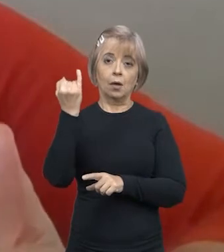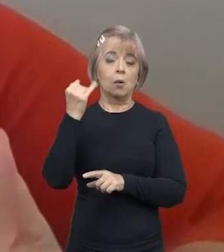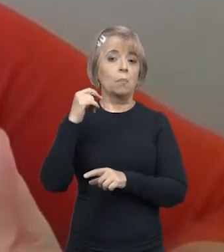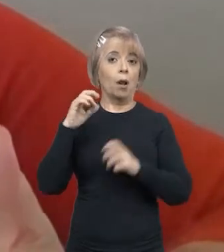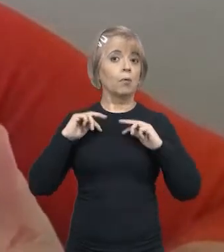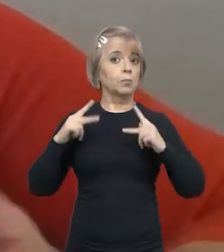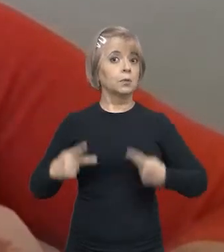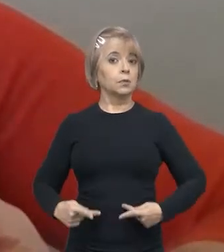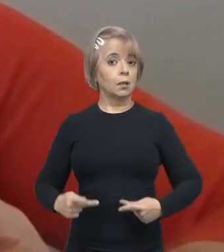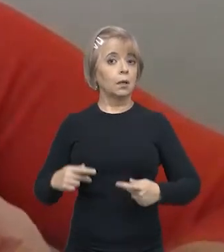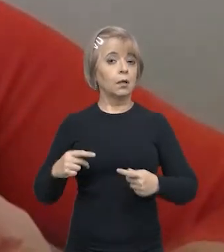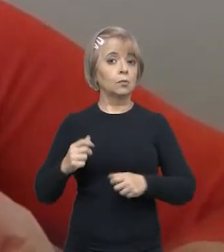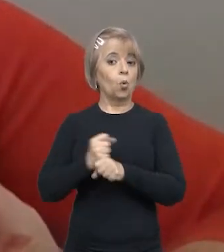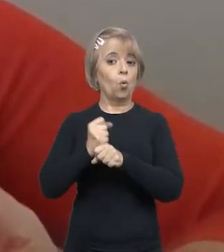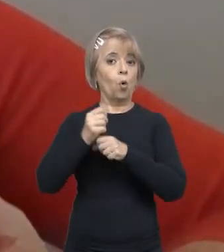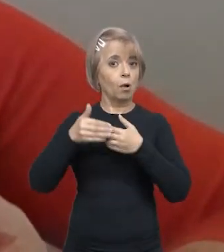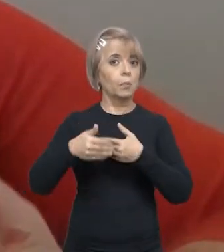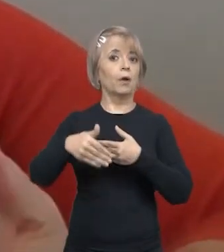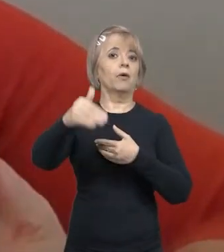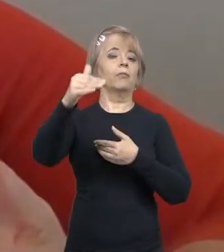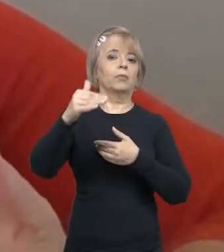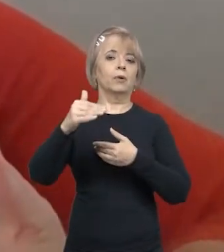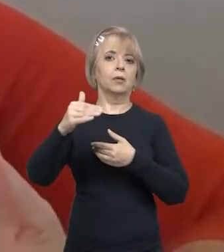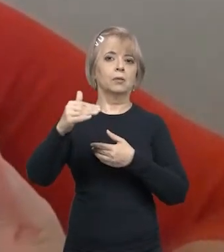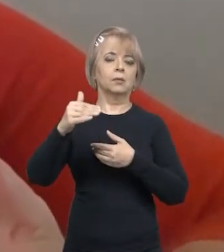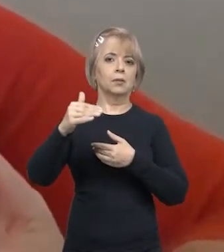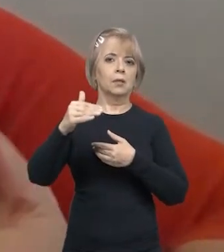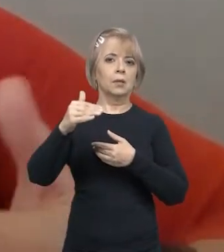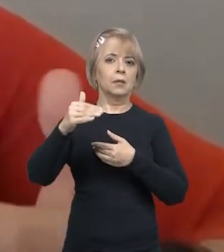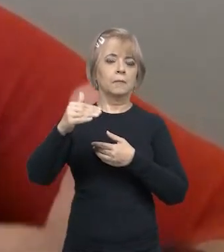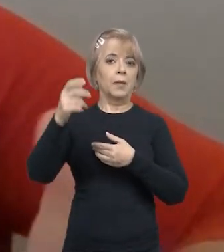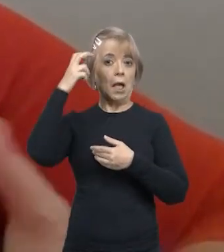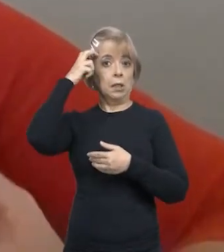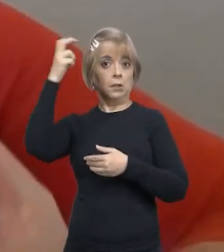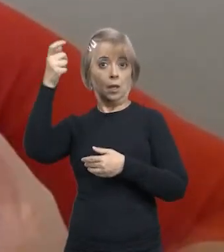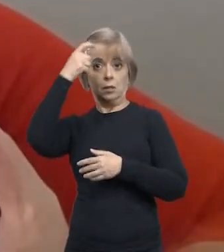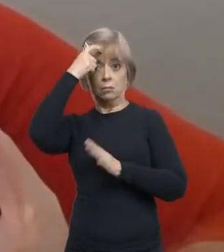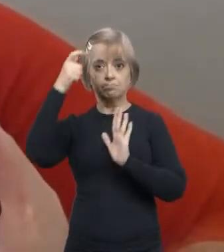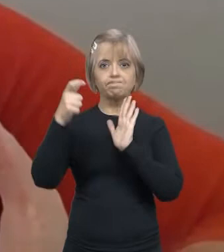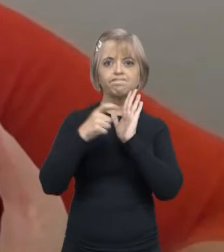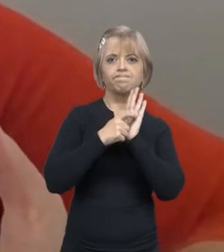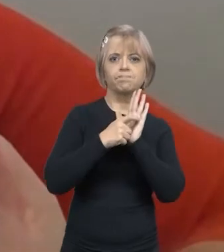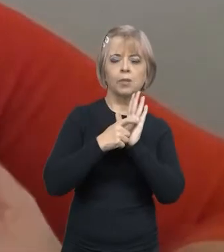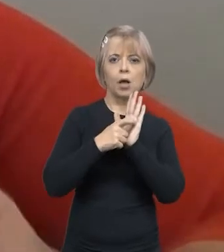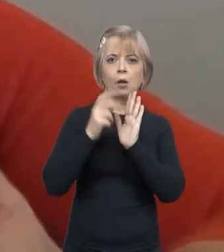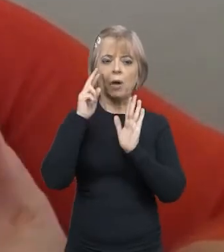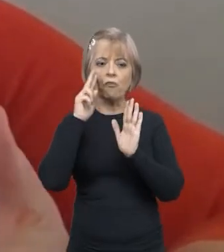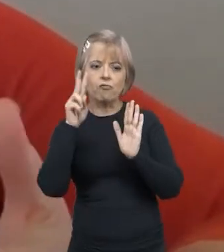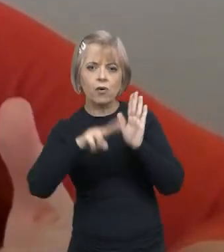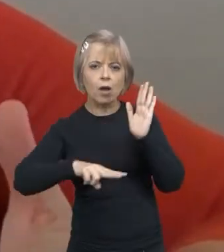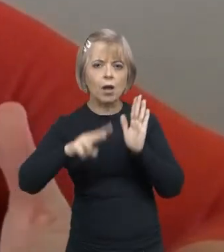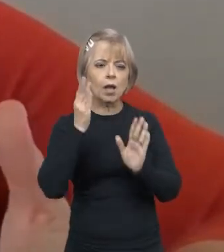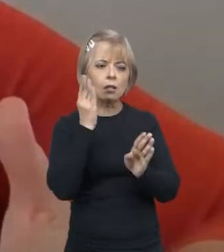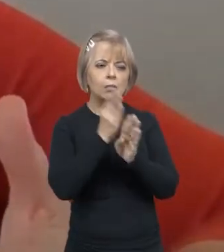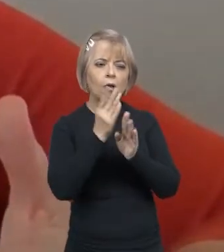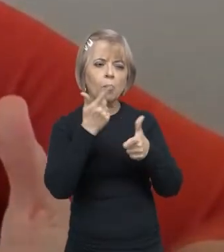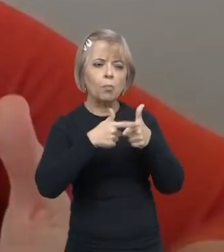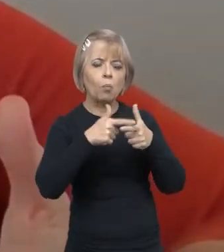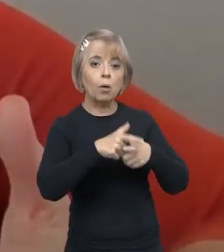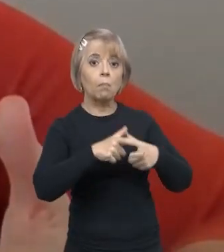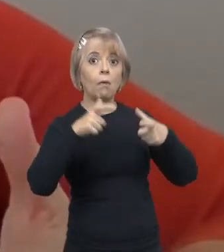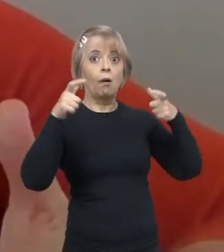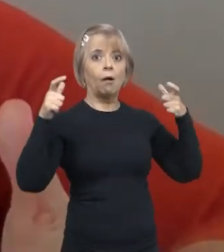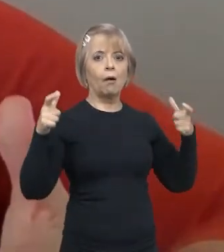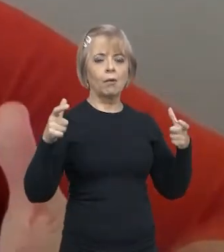instituição possa viver os próximos anos. Com essa inteligência artificial, essa capacidade de olhar nos juizados, identificar o grande problema